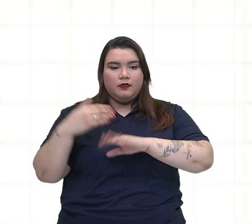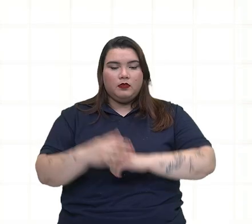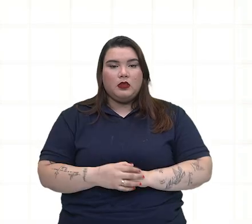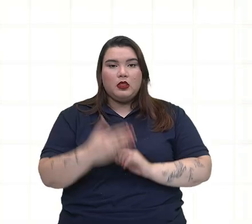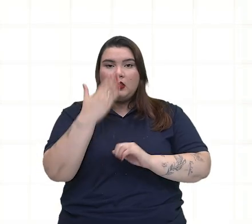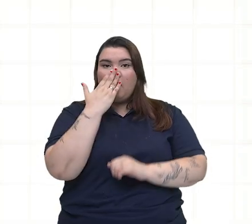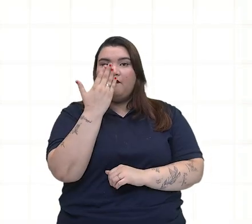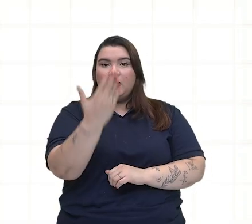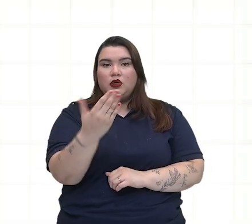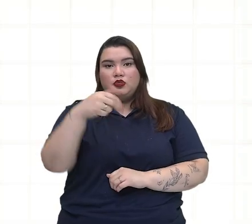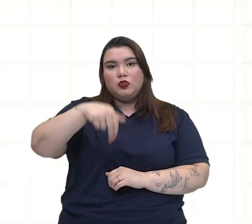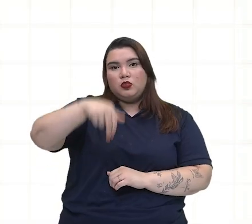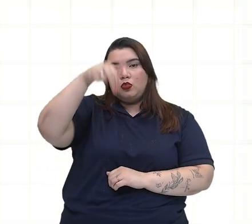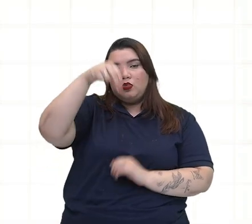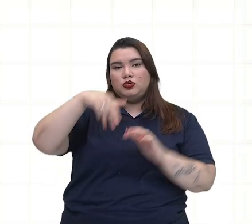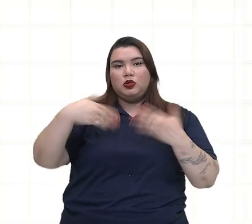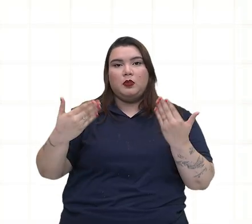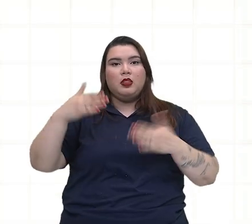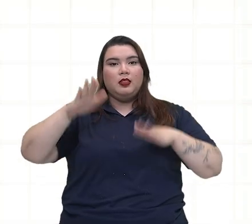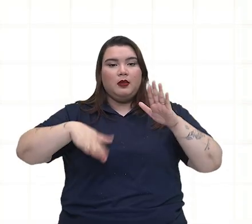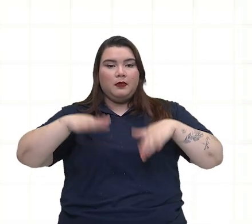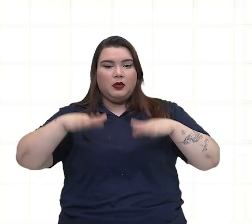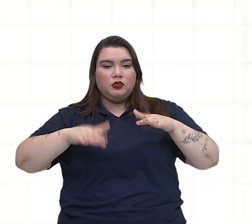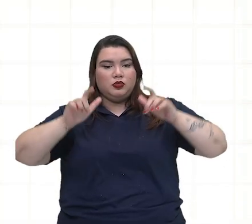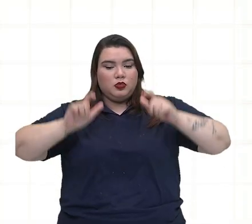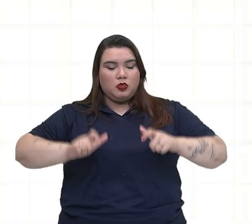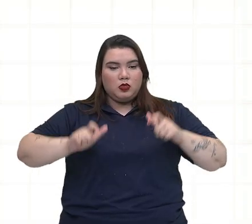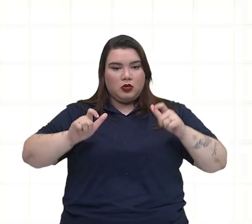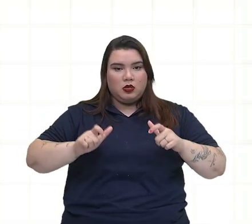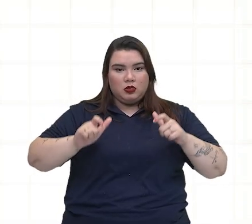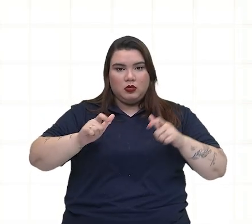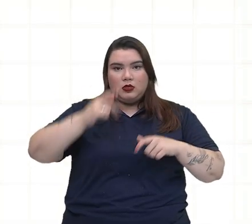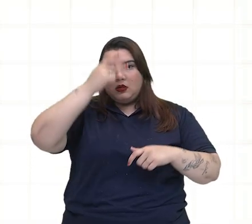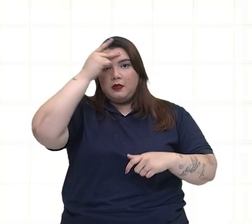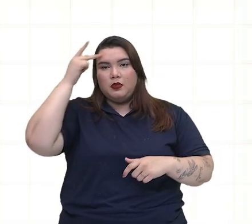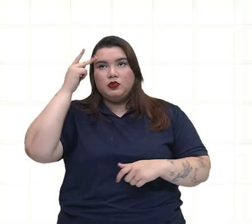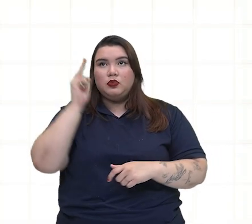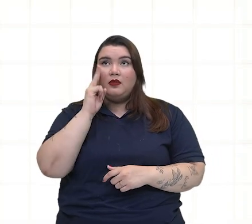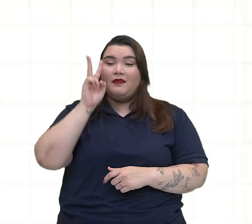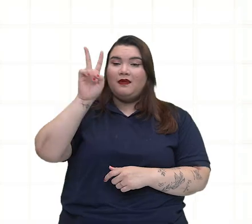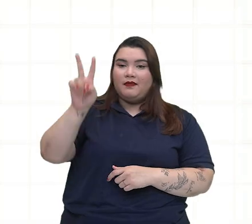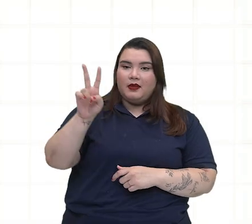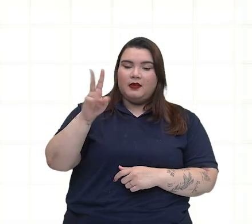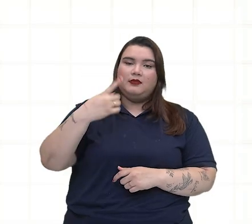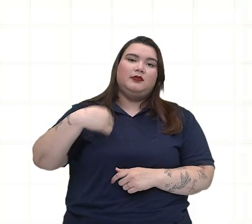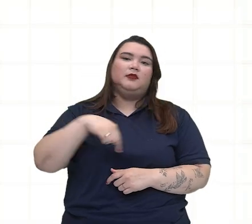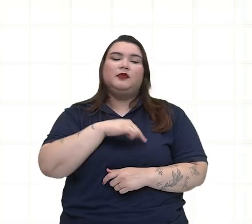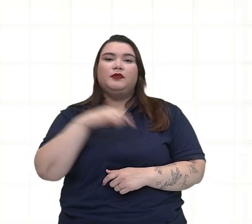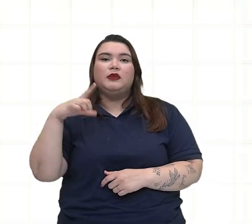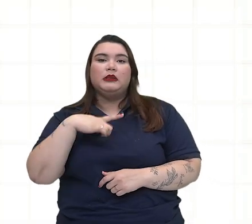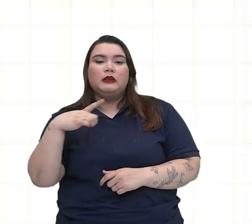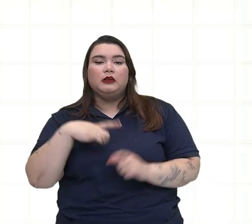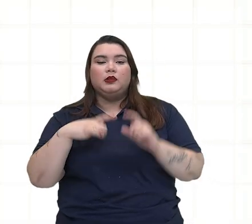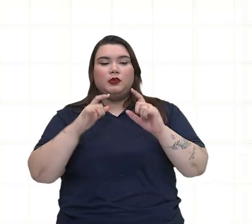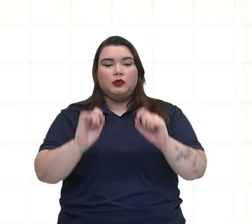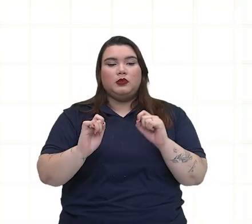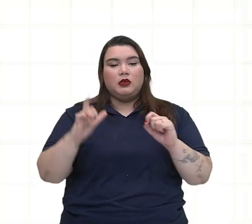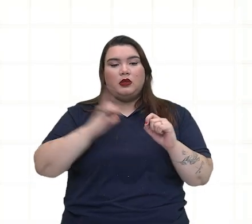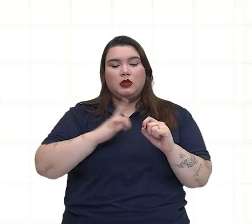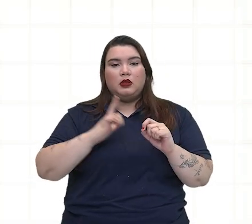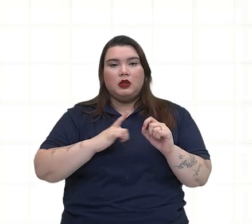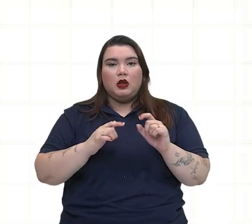direção norte. Então, dependendo da posição do observador, nós vamos ter a direção